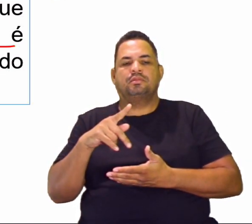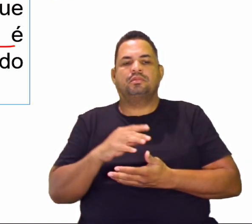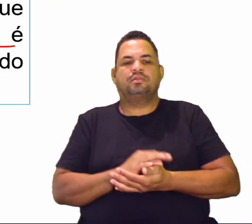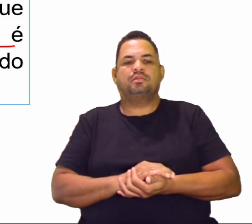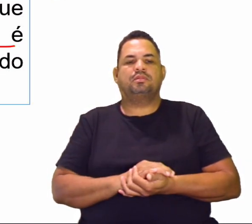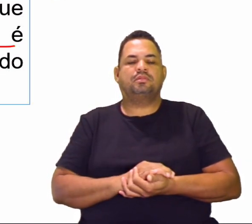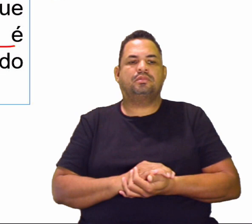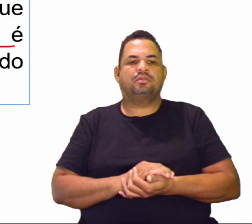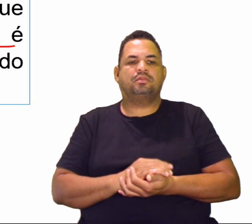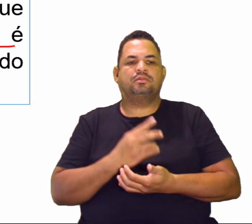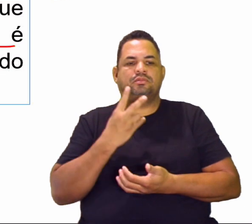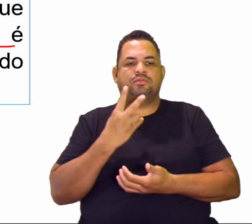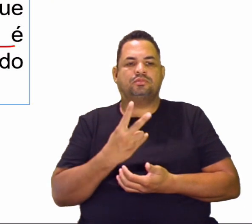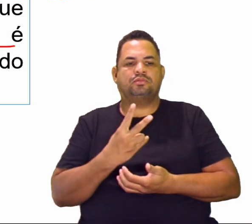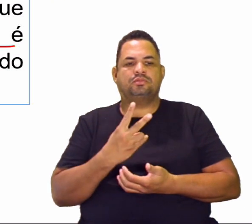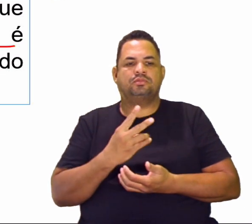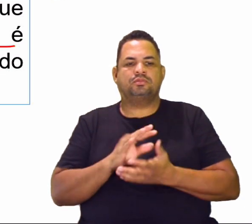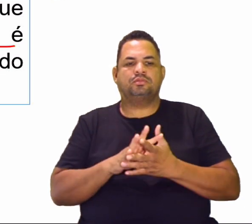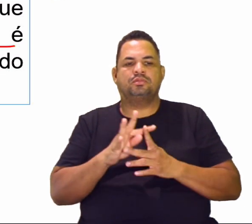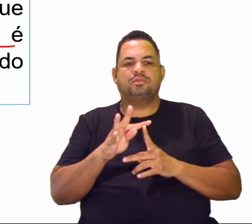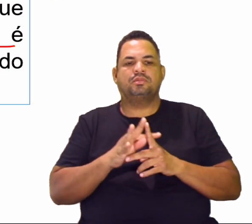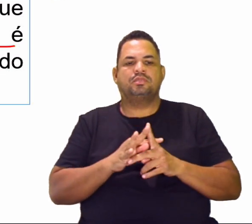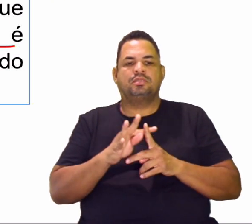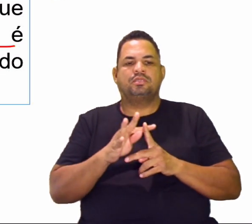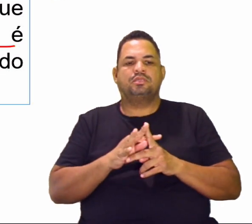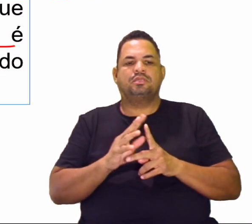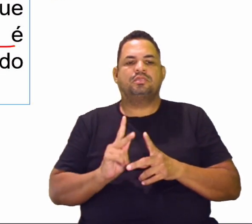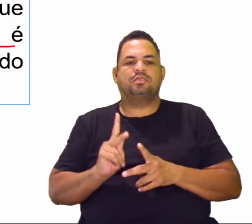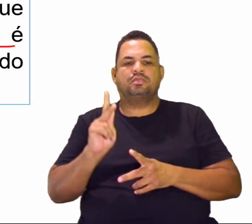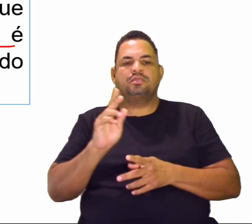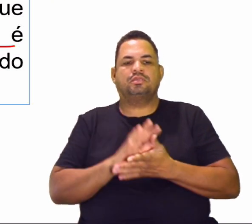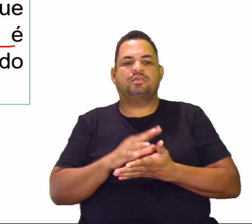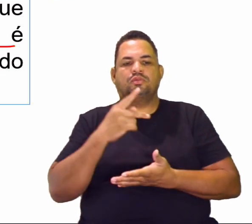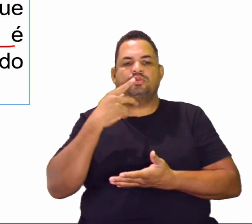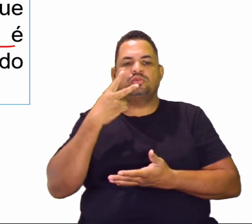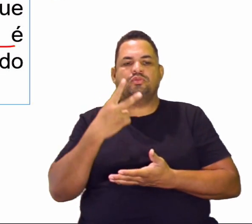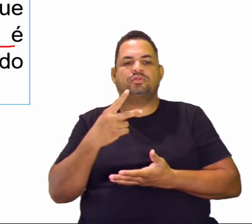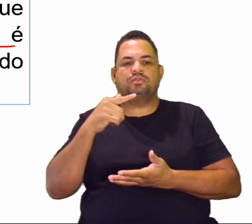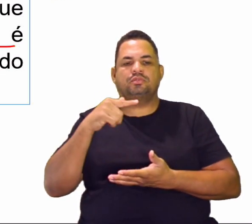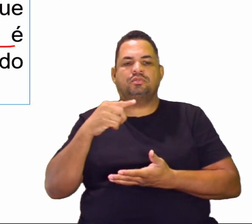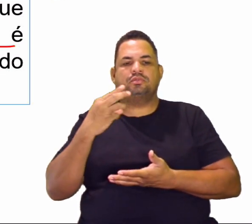CNTP, será em graus Kelvin, ou seja,